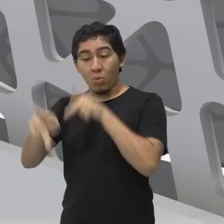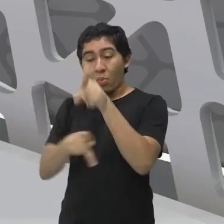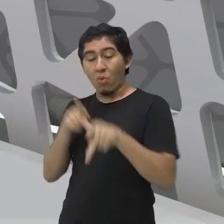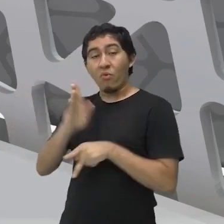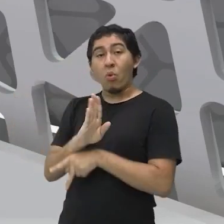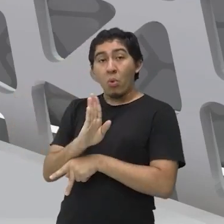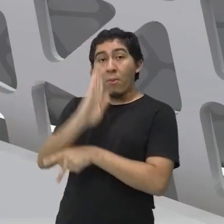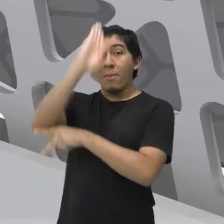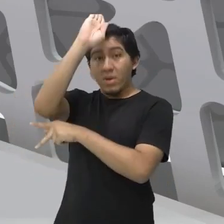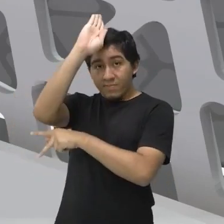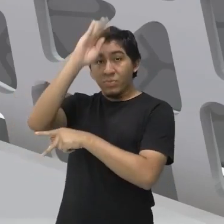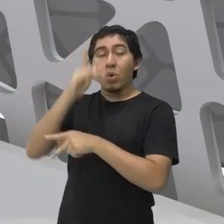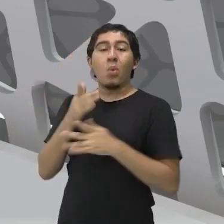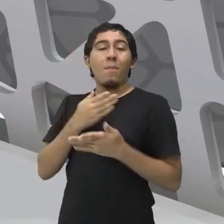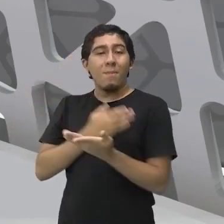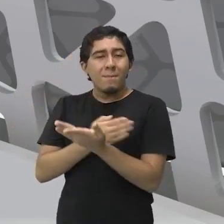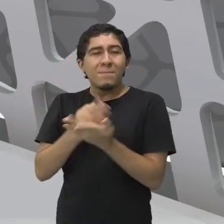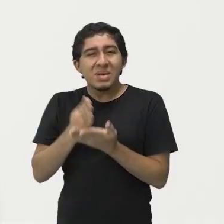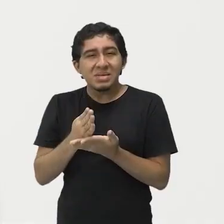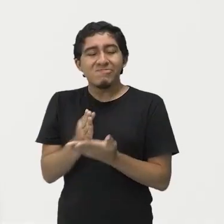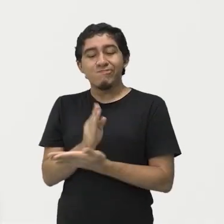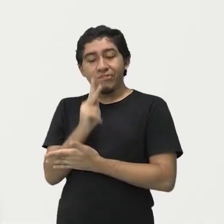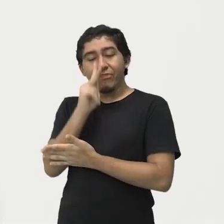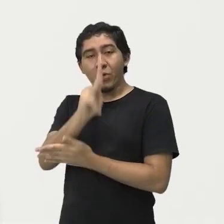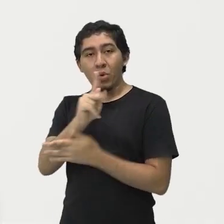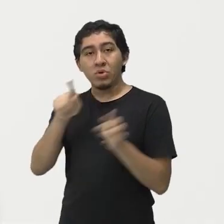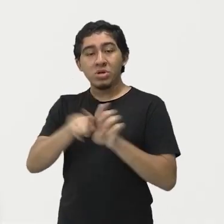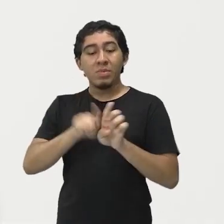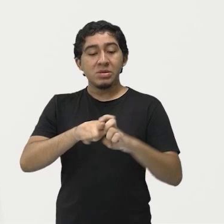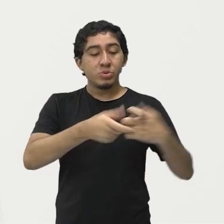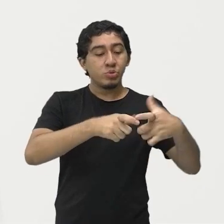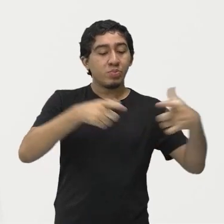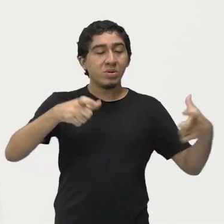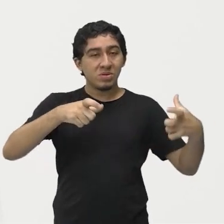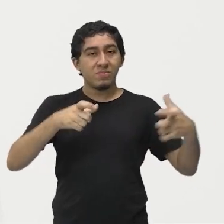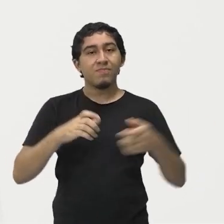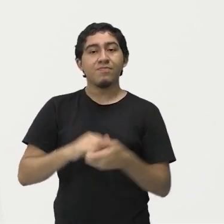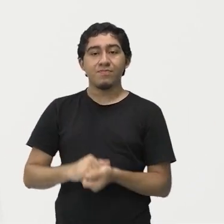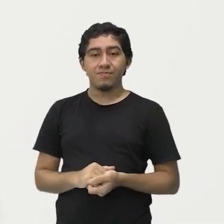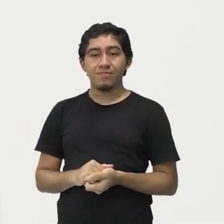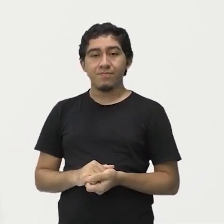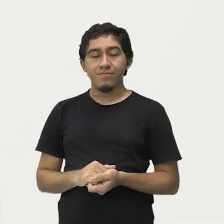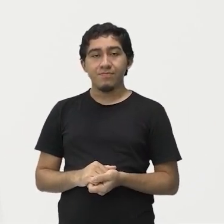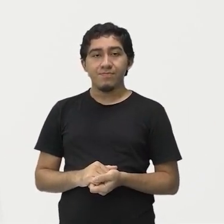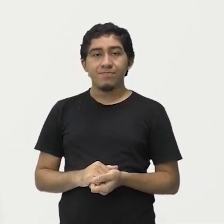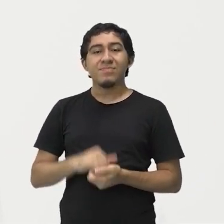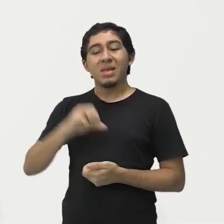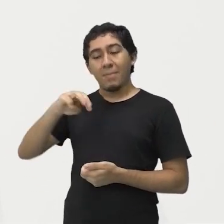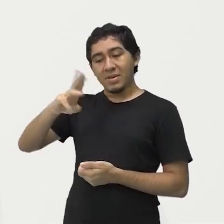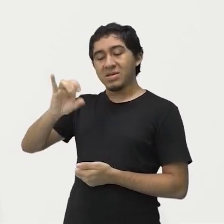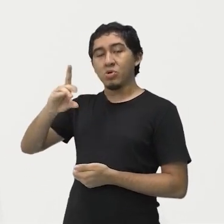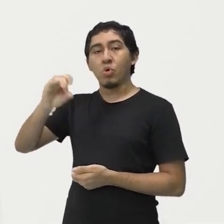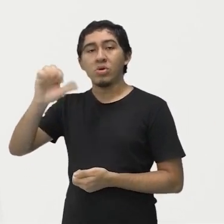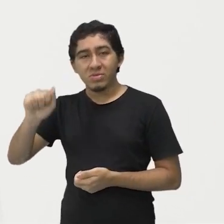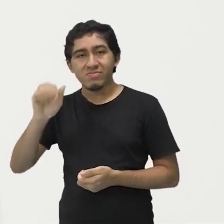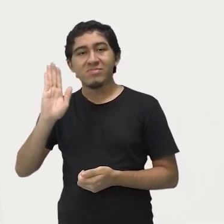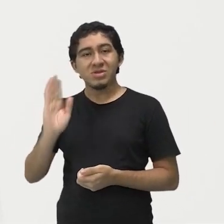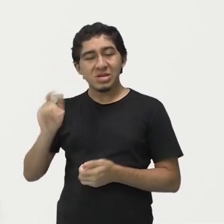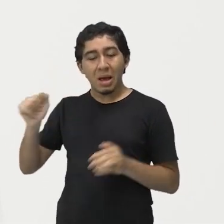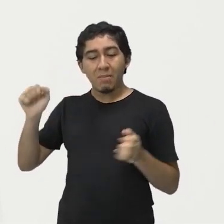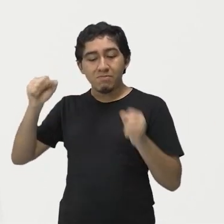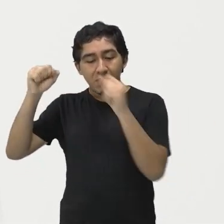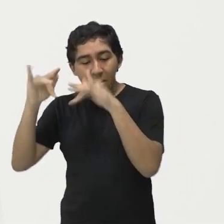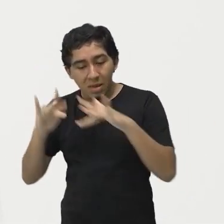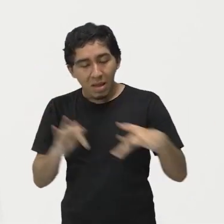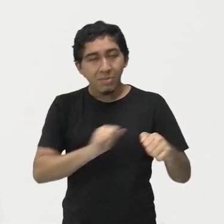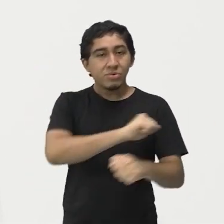expandir pouco tempo depois. Olha só, a gente vai ver a Macedônia ocupando aquela região, depois o Império Romano